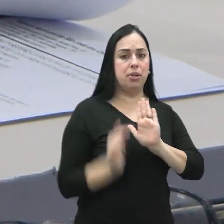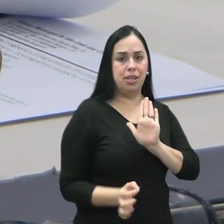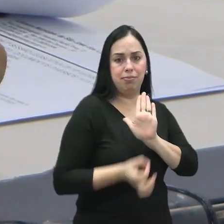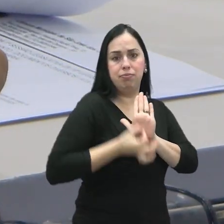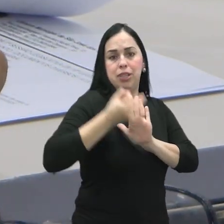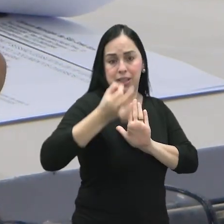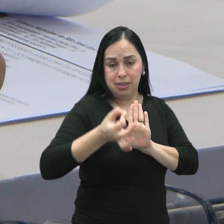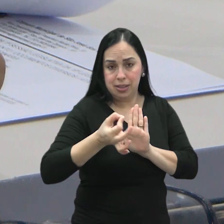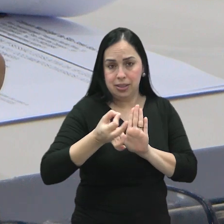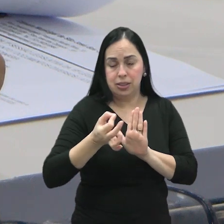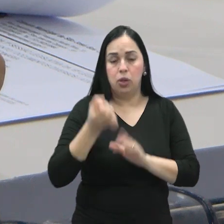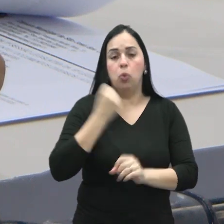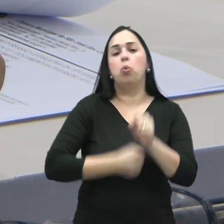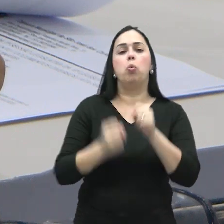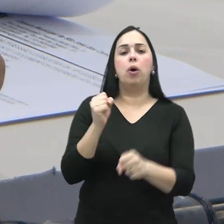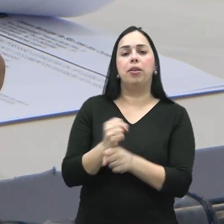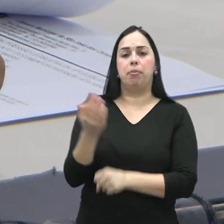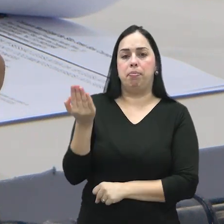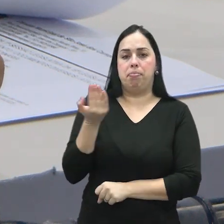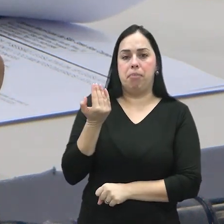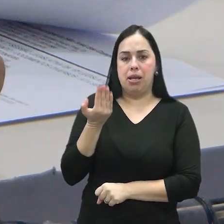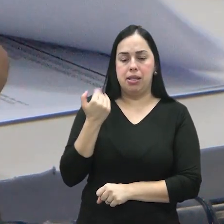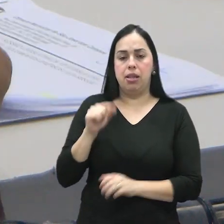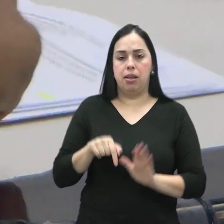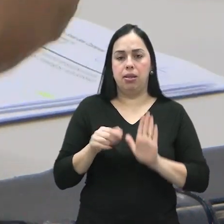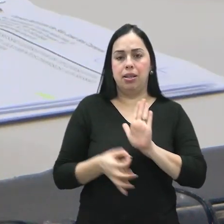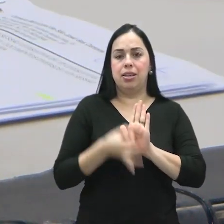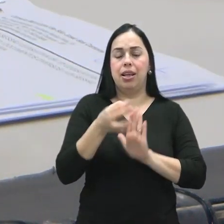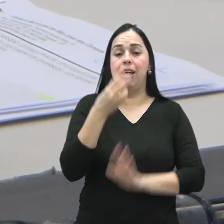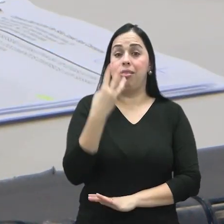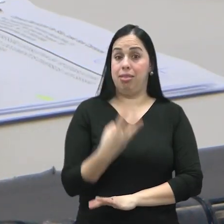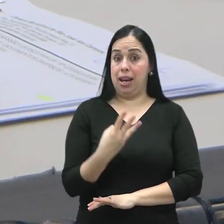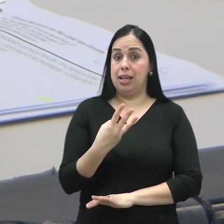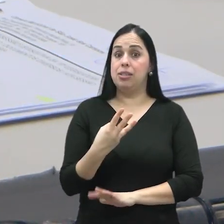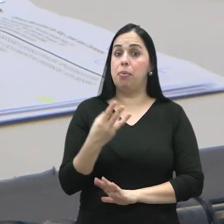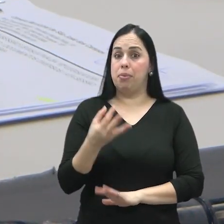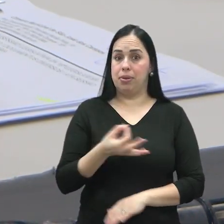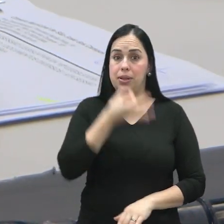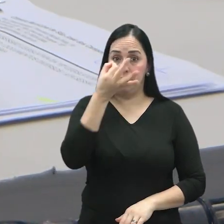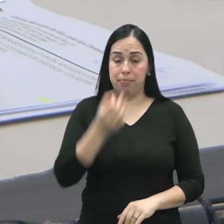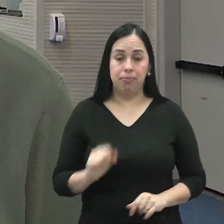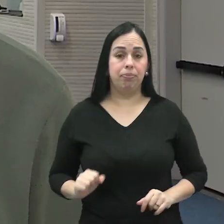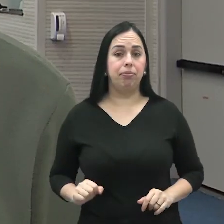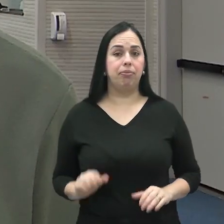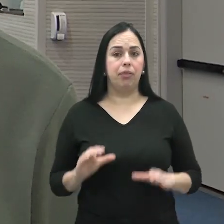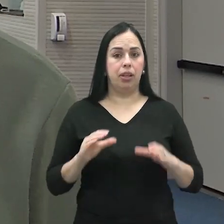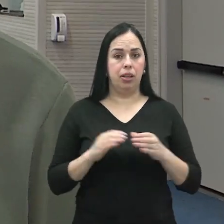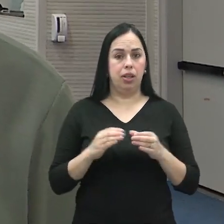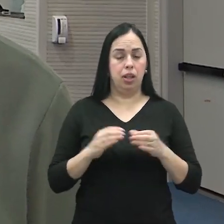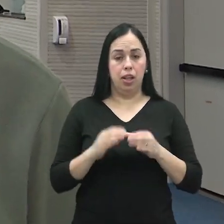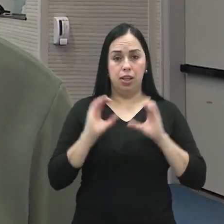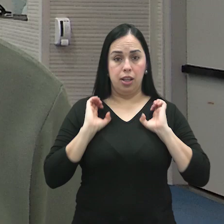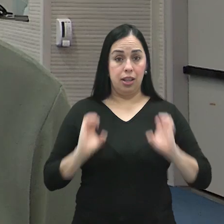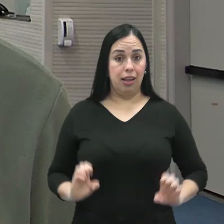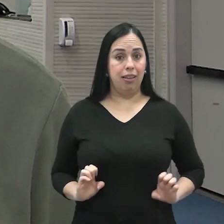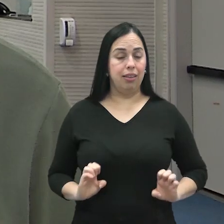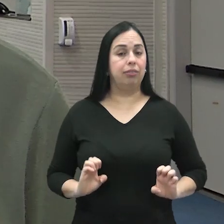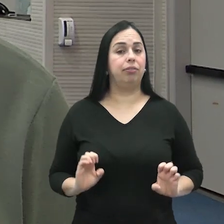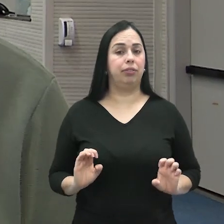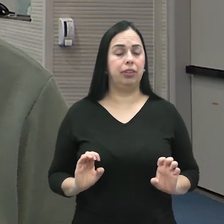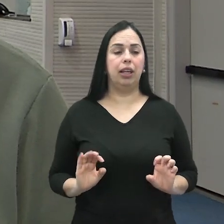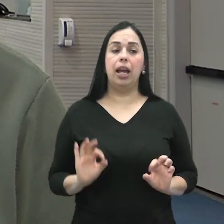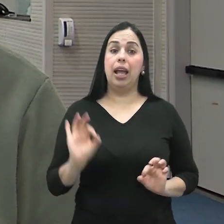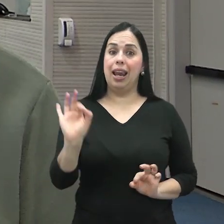emitem pareceres sobre as denúncias. Em 2024, a comissão emitiu 3 pareceres. A Comissão de Ética tem a responsabilidade